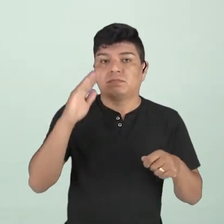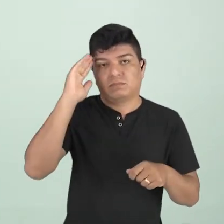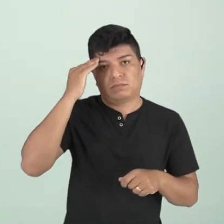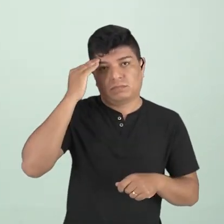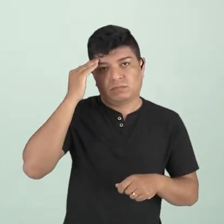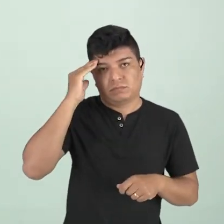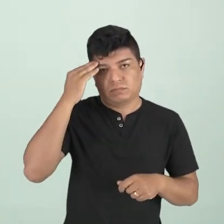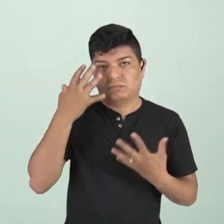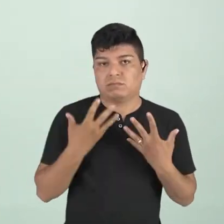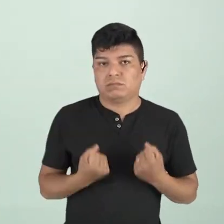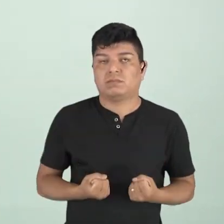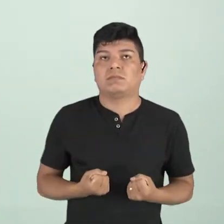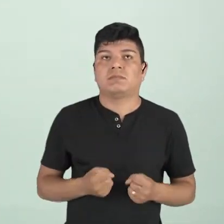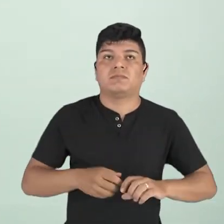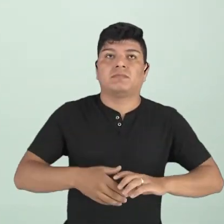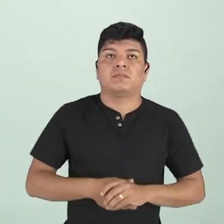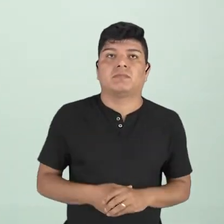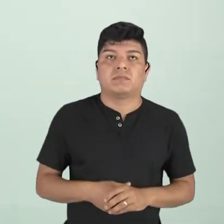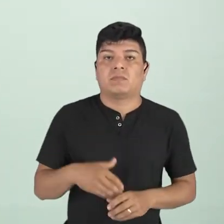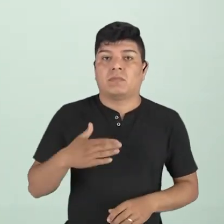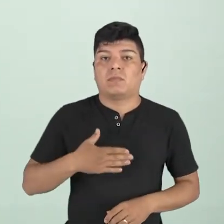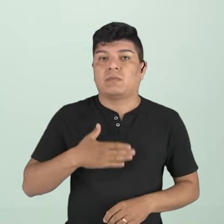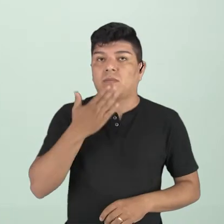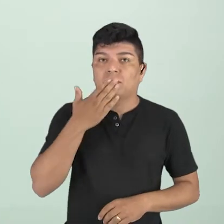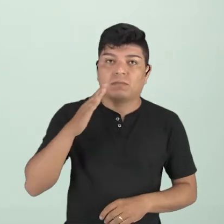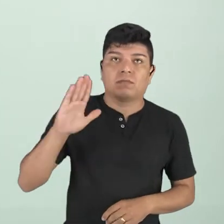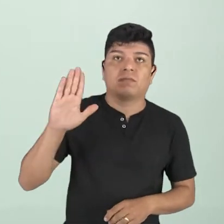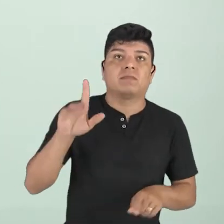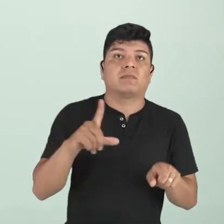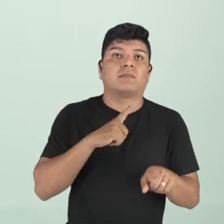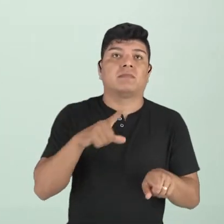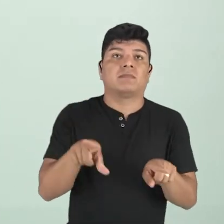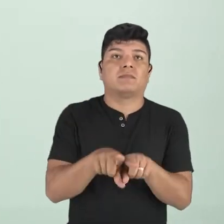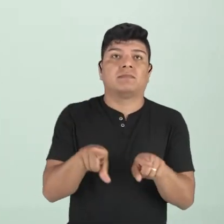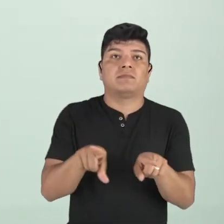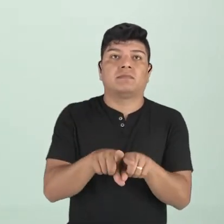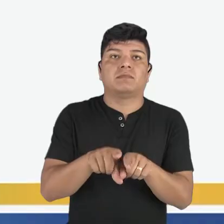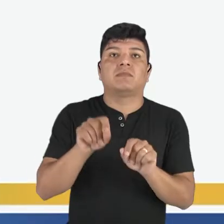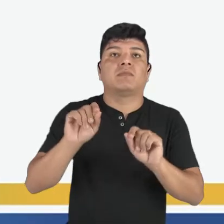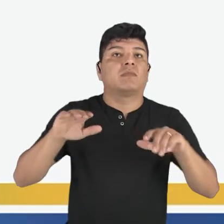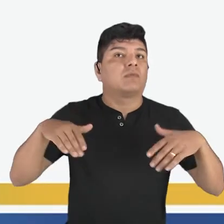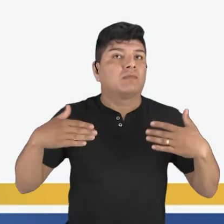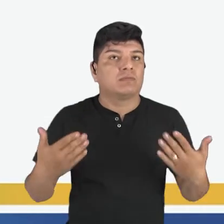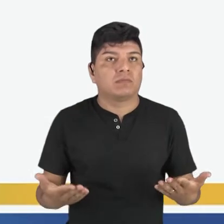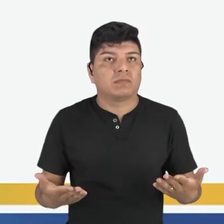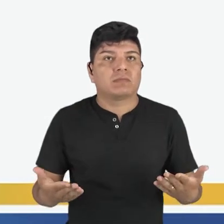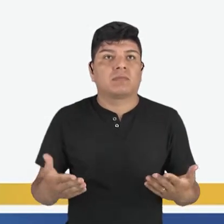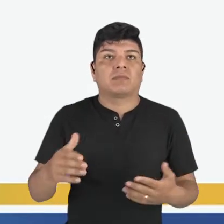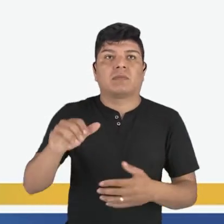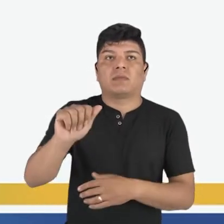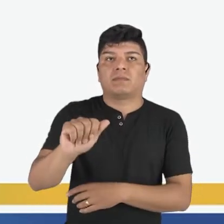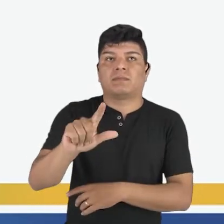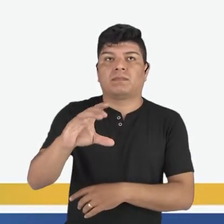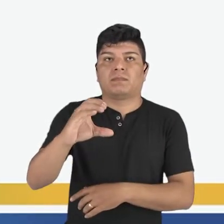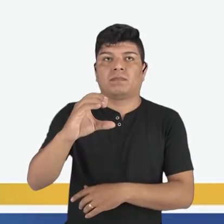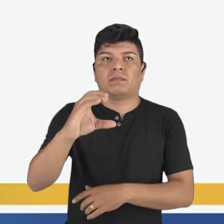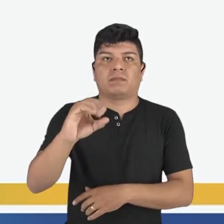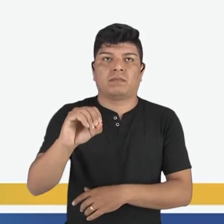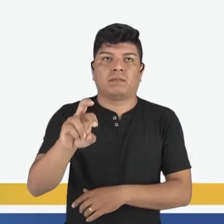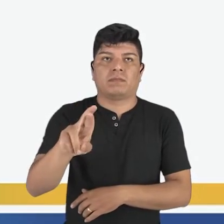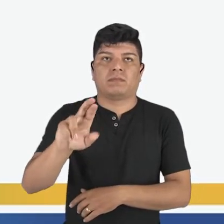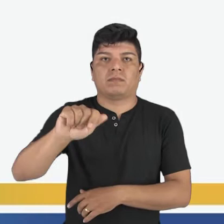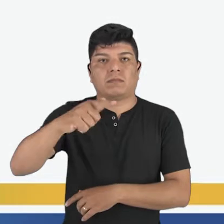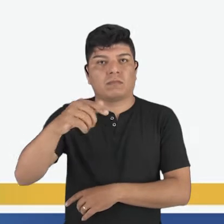compreender e acolher. E o islamismo tem o Alcorão. É o livro sagrado. Então, na representação